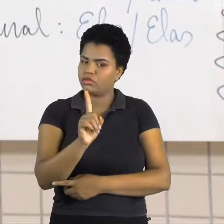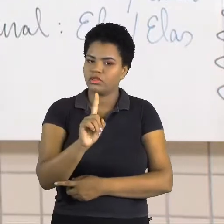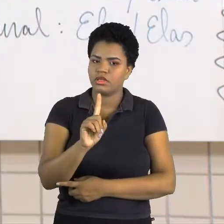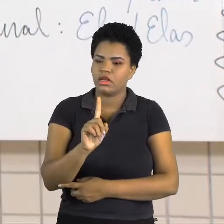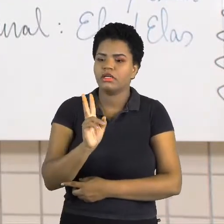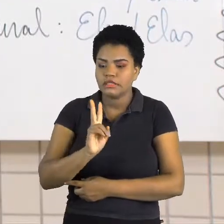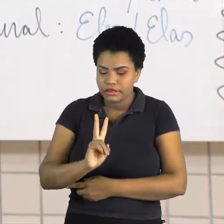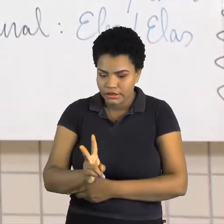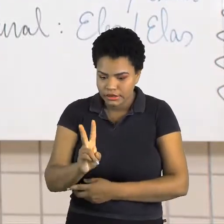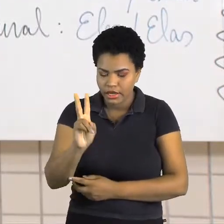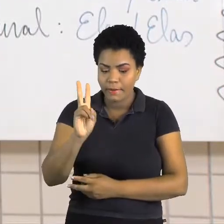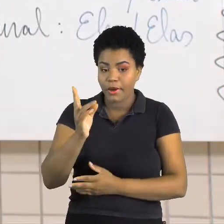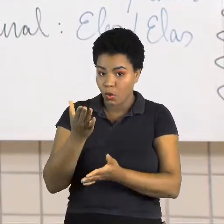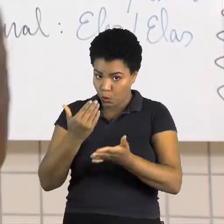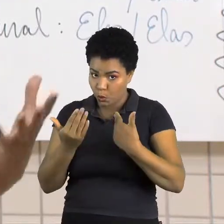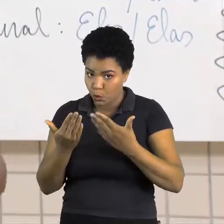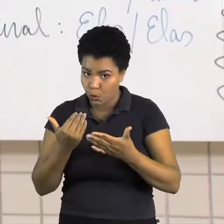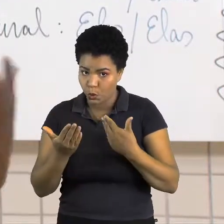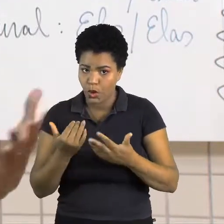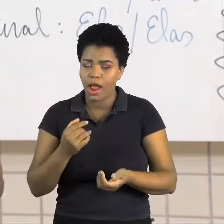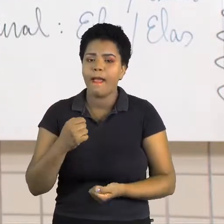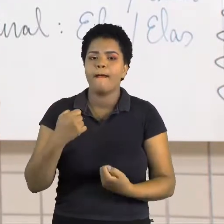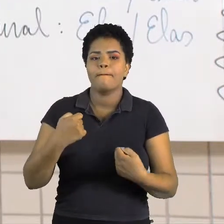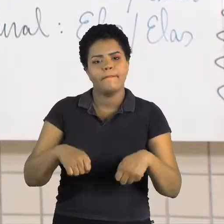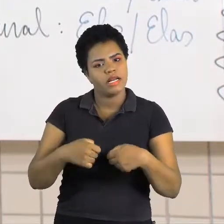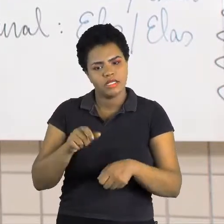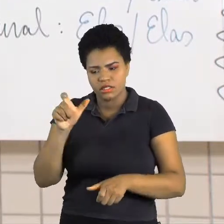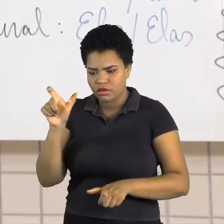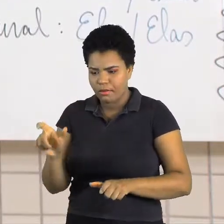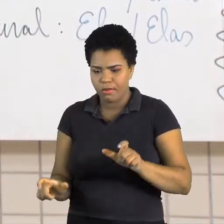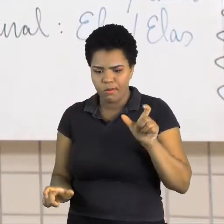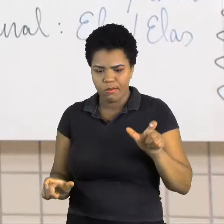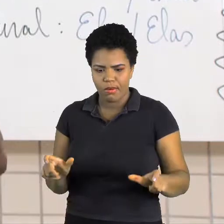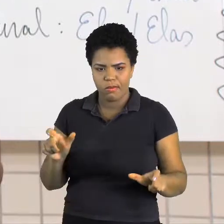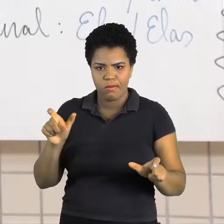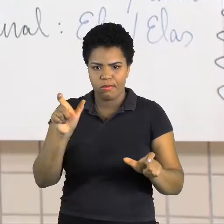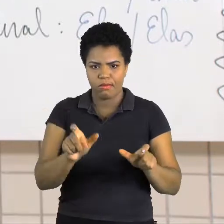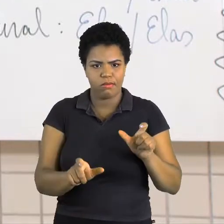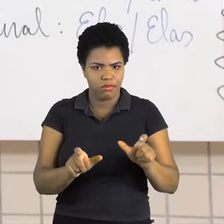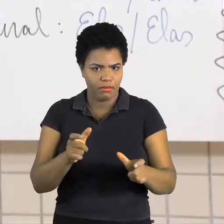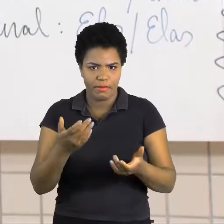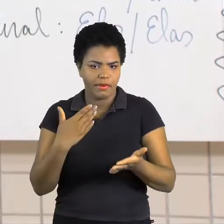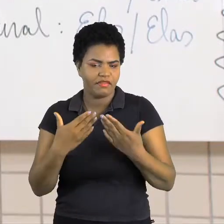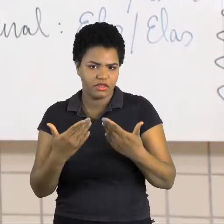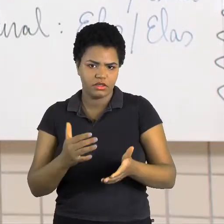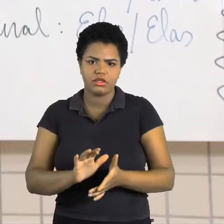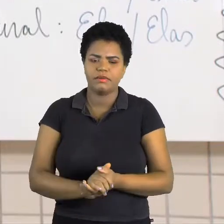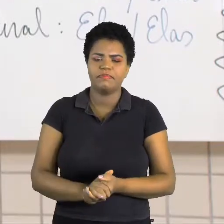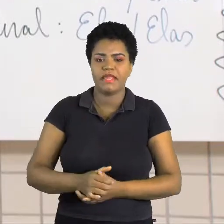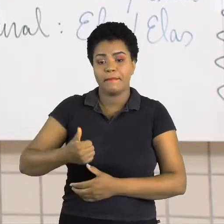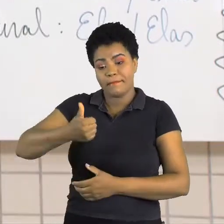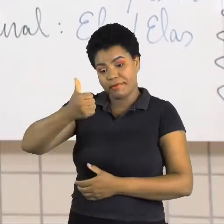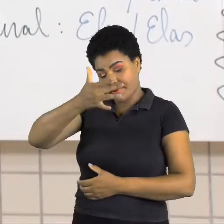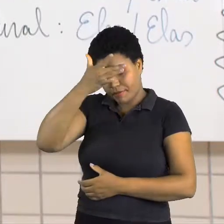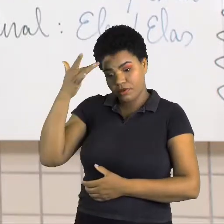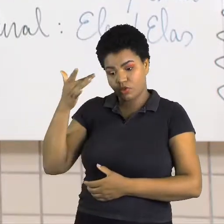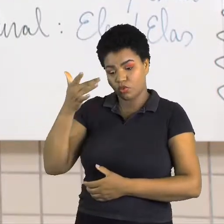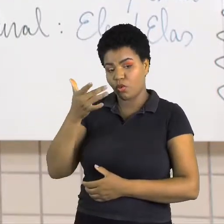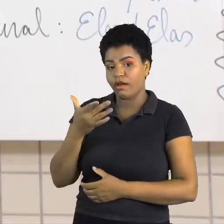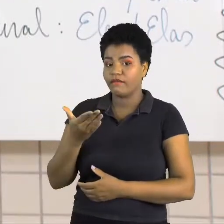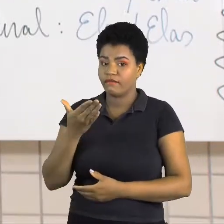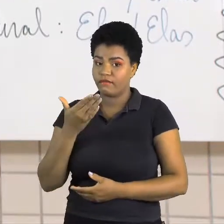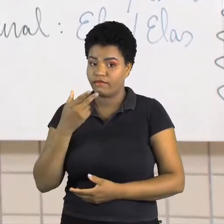que tivermos uma conversa, teremos que ter pessoas para conversar. A primeira pessoa que conversa é quem